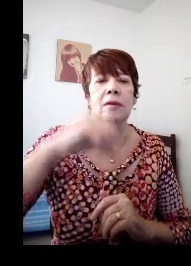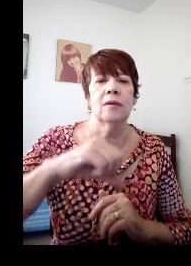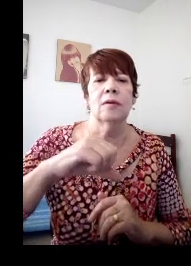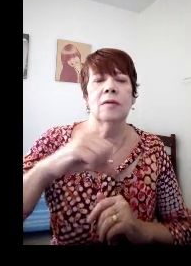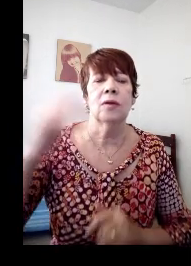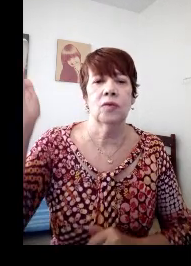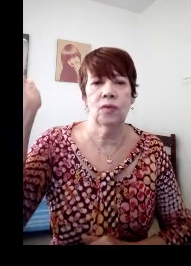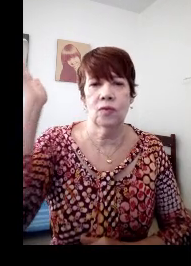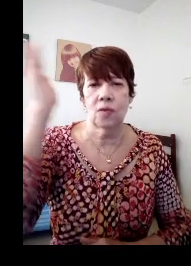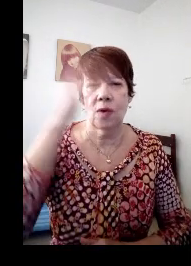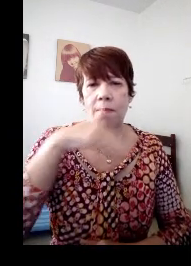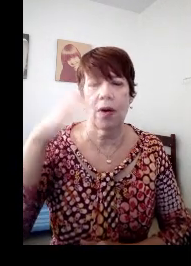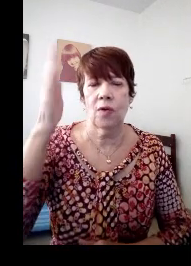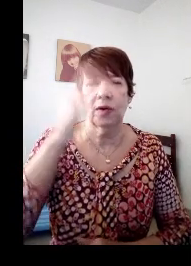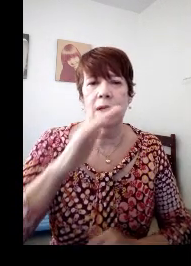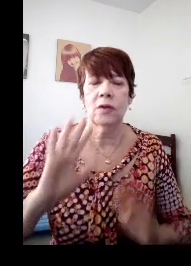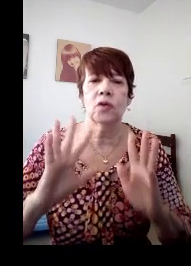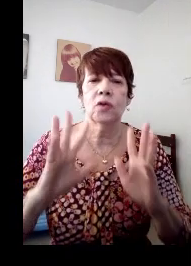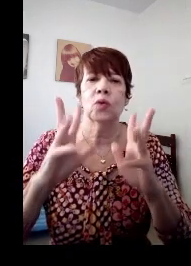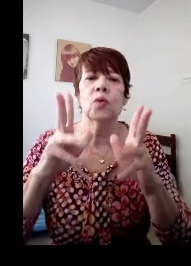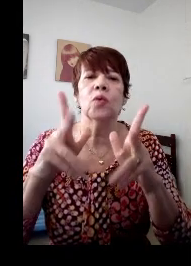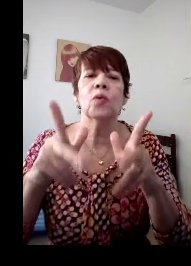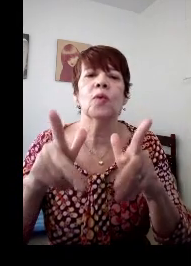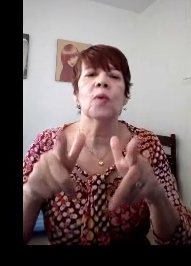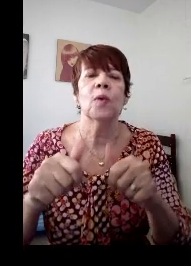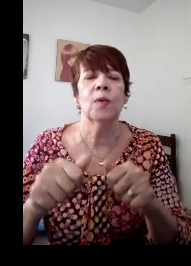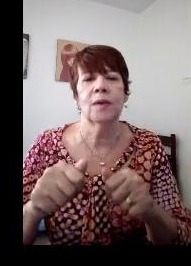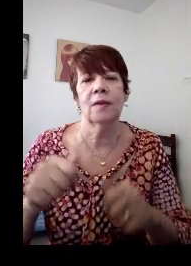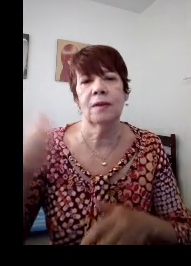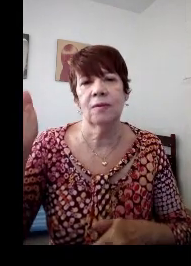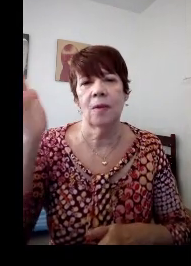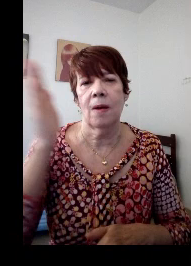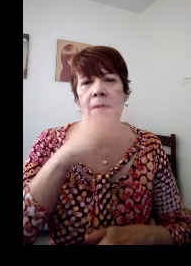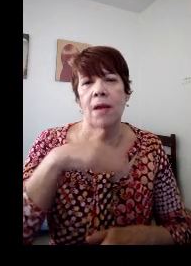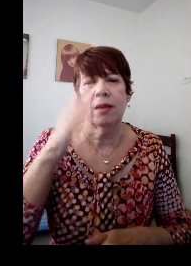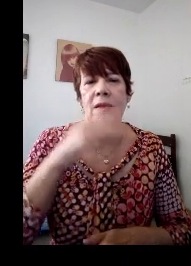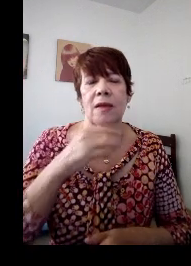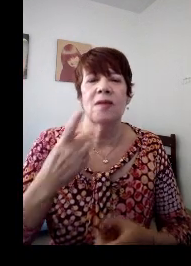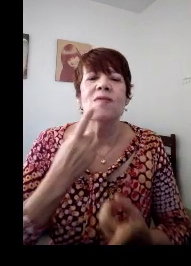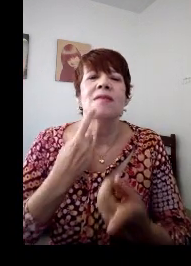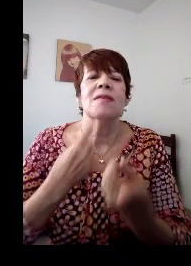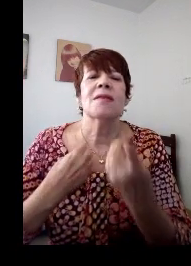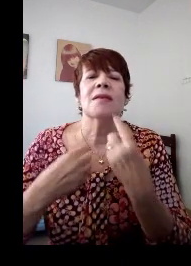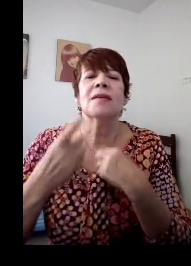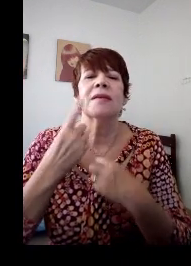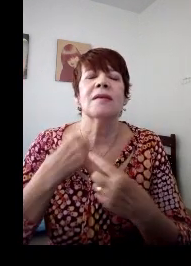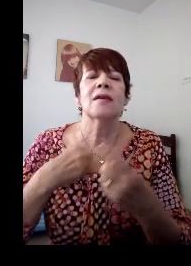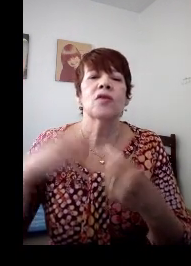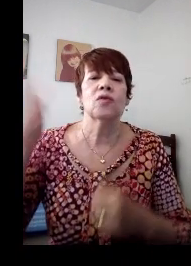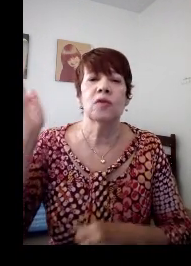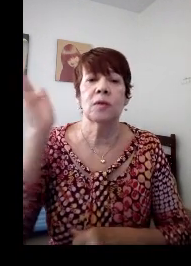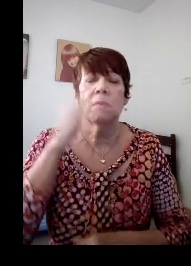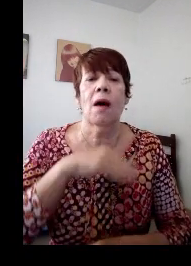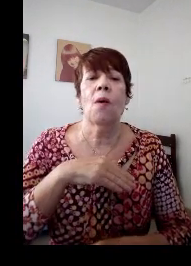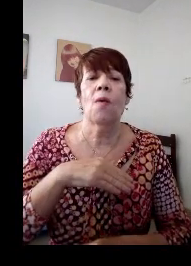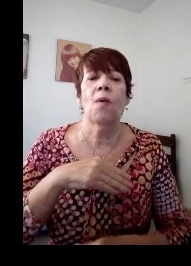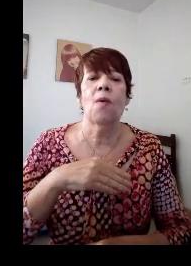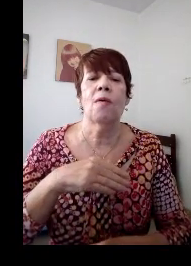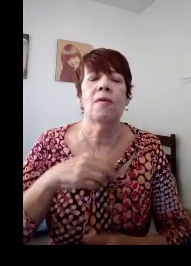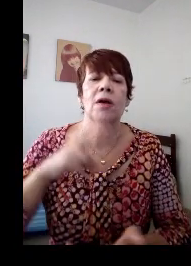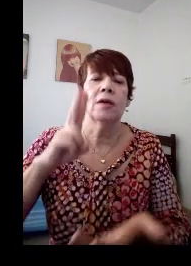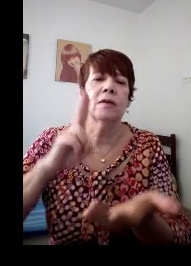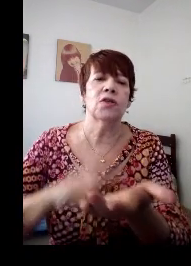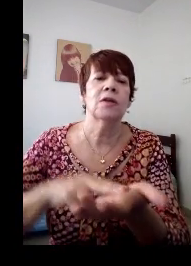castigará, e as tuas infidelidades te repreenderão. Sabe, pois, se vê que